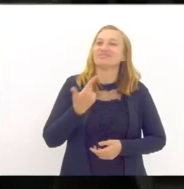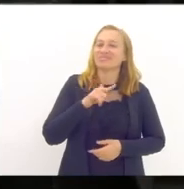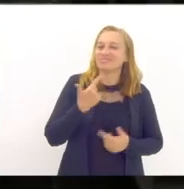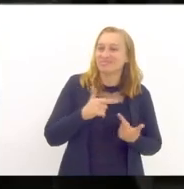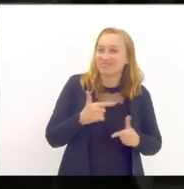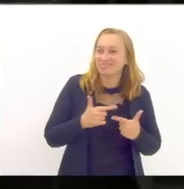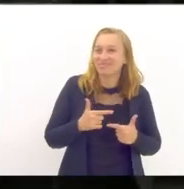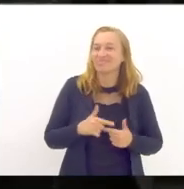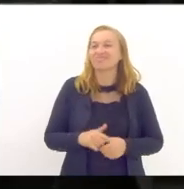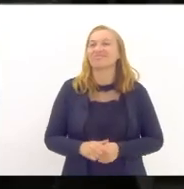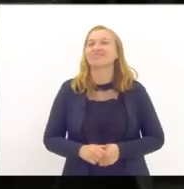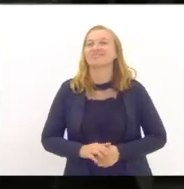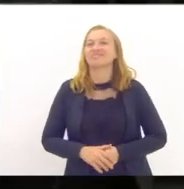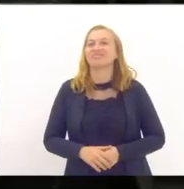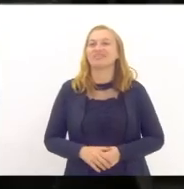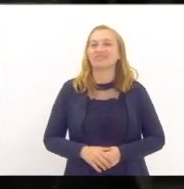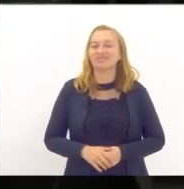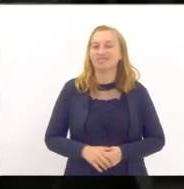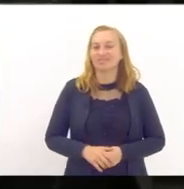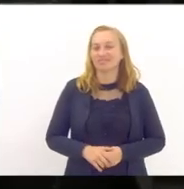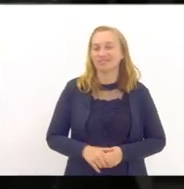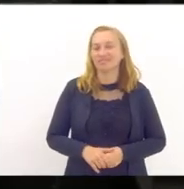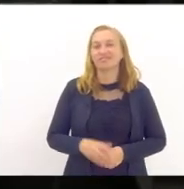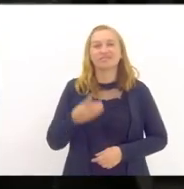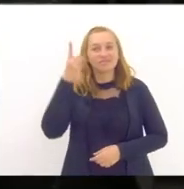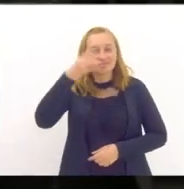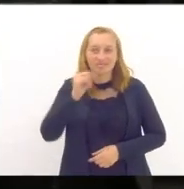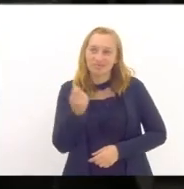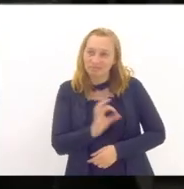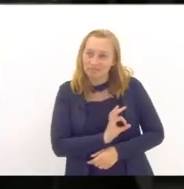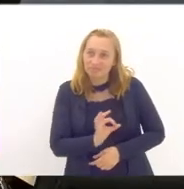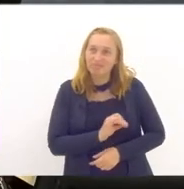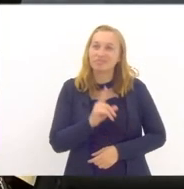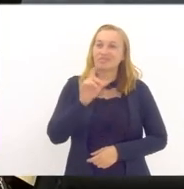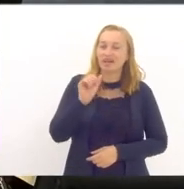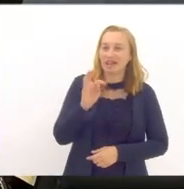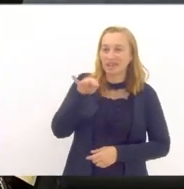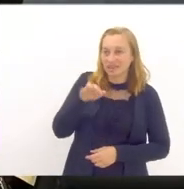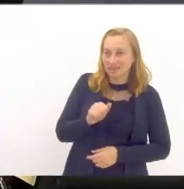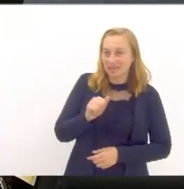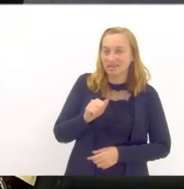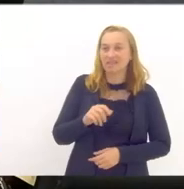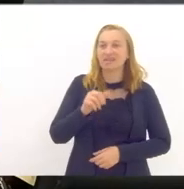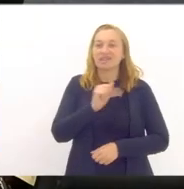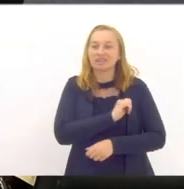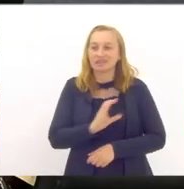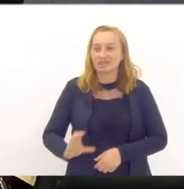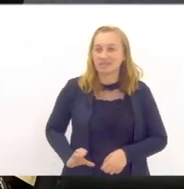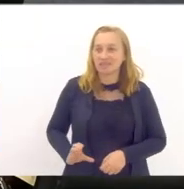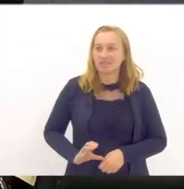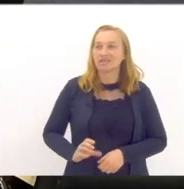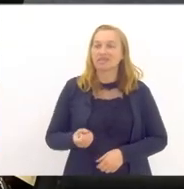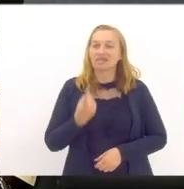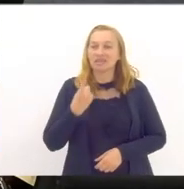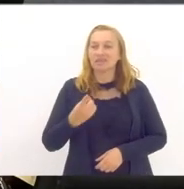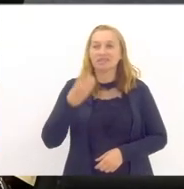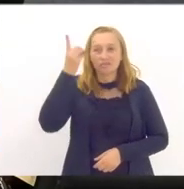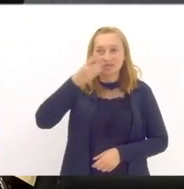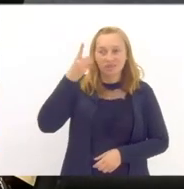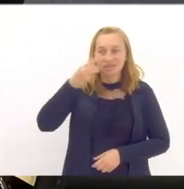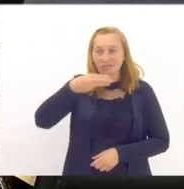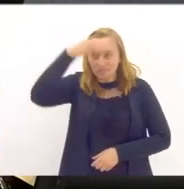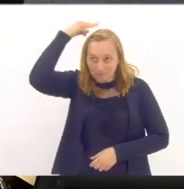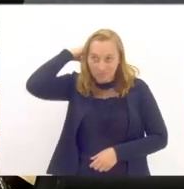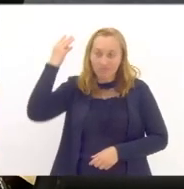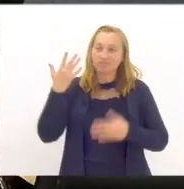Vou pular os autores e as autoras que compõem a mesa, deputada Marta, deputado Átila, deputado André, ex-deputado Márcio,